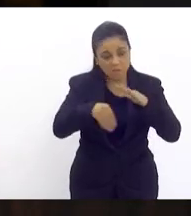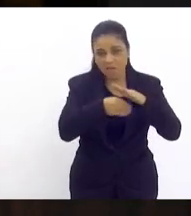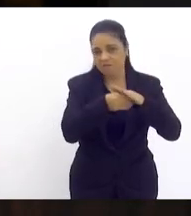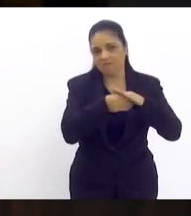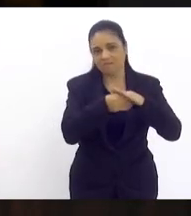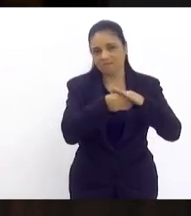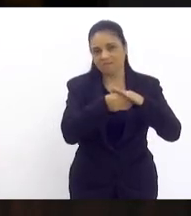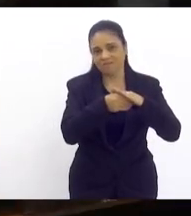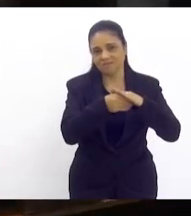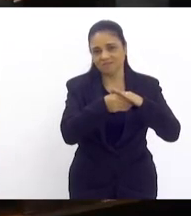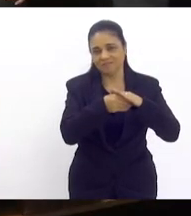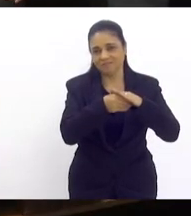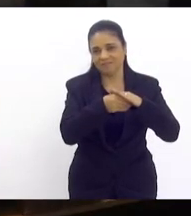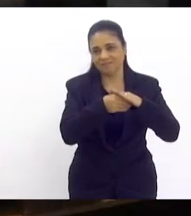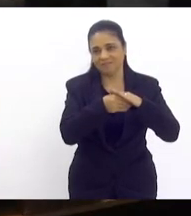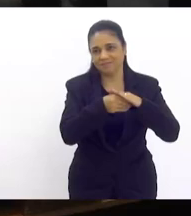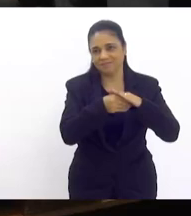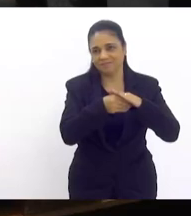emendado